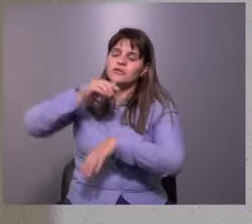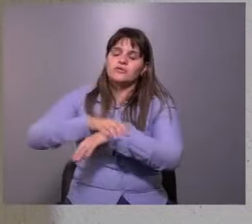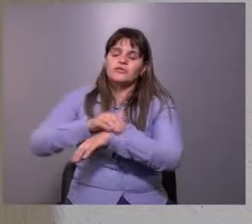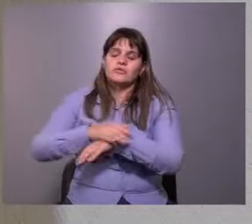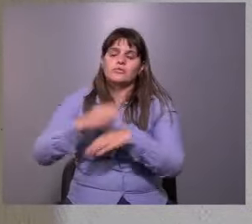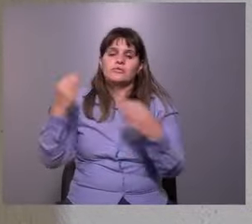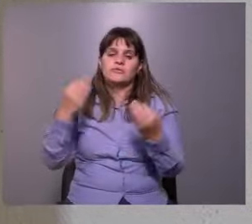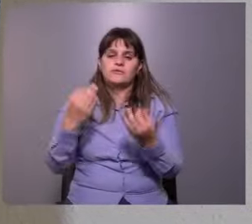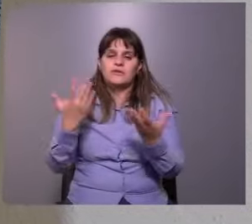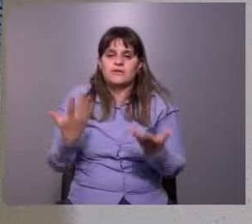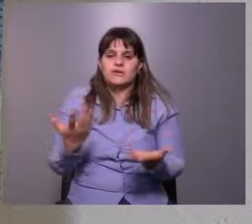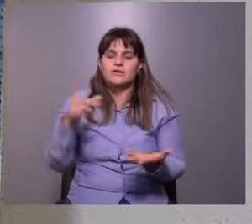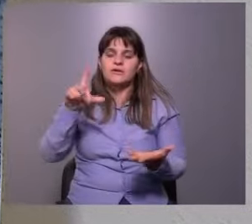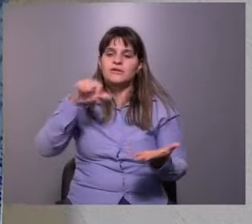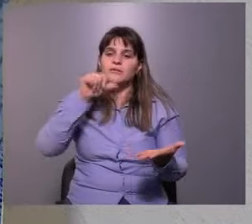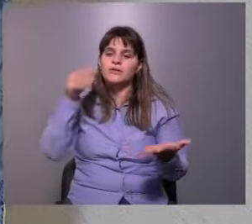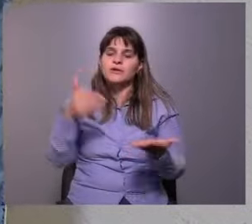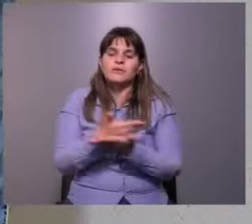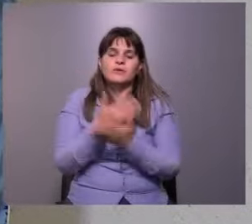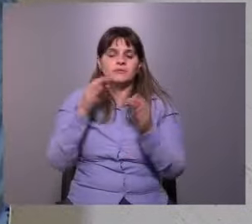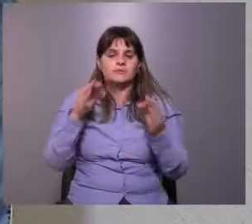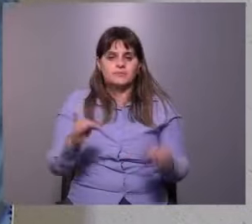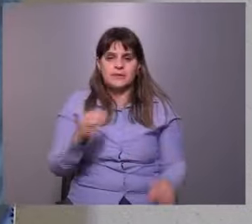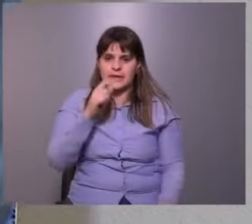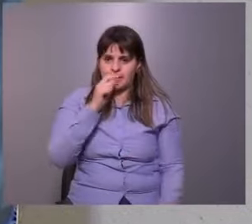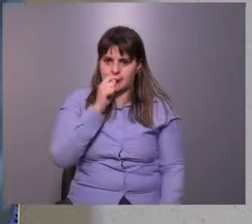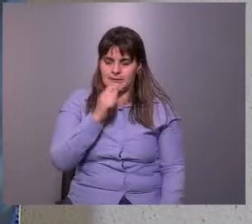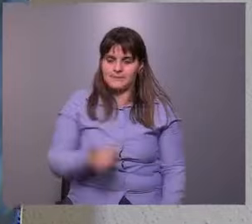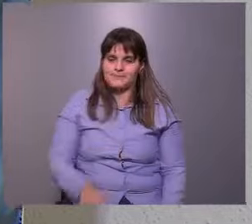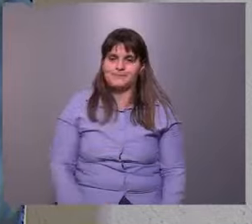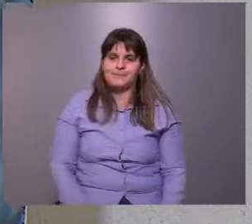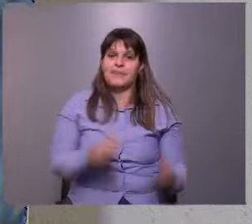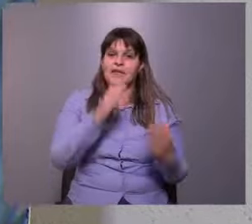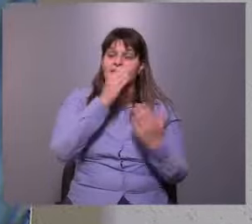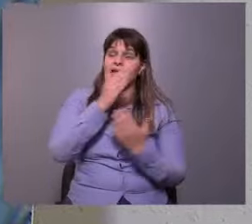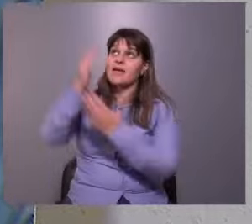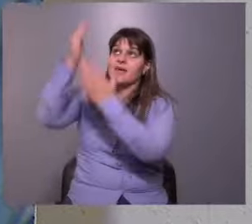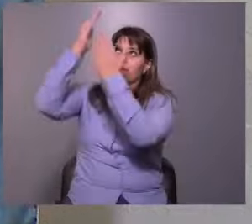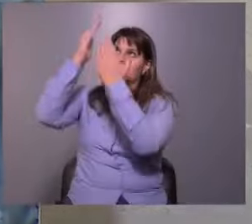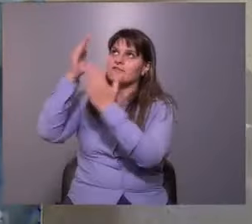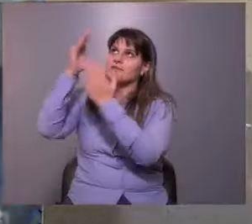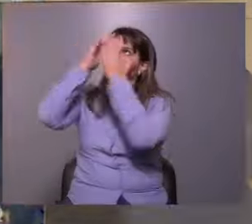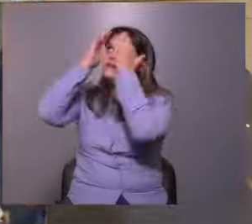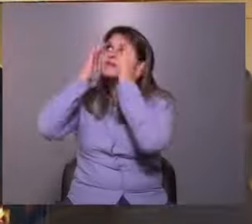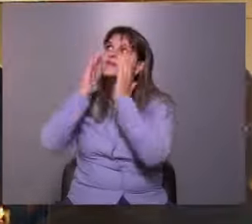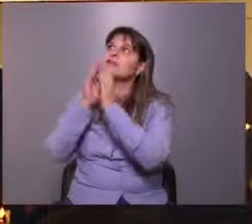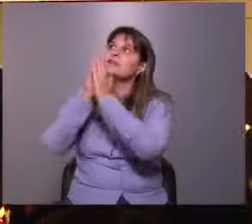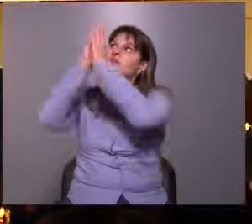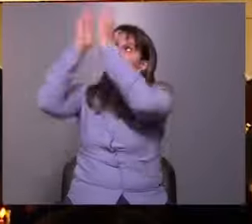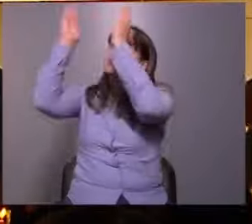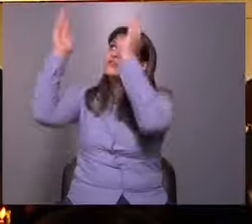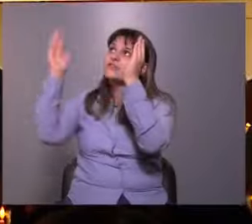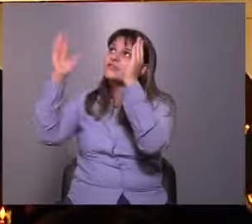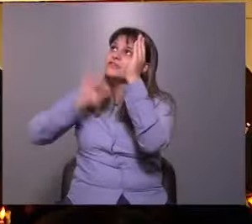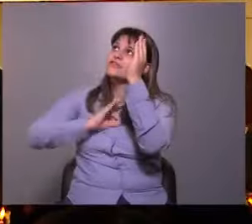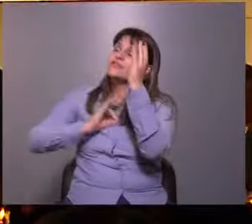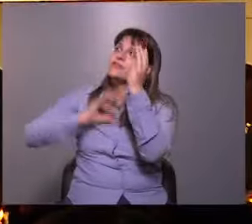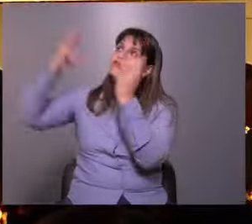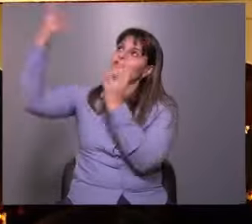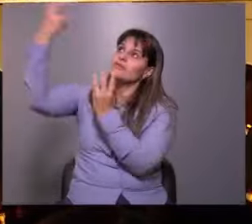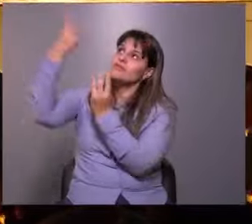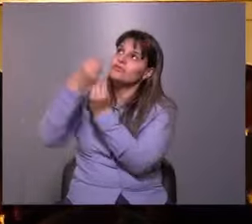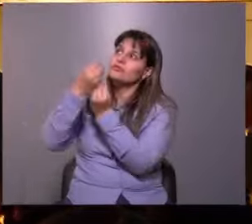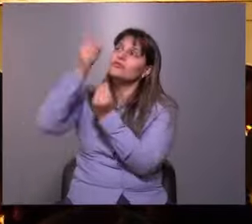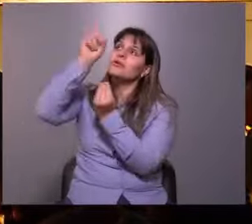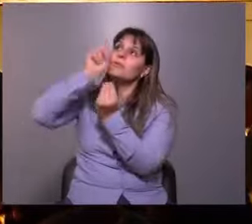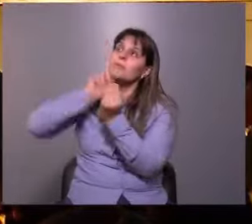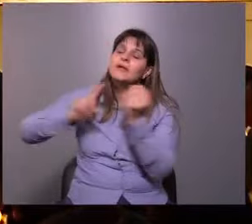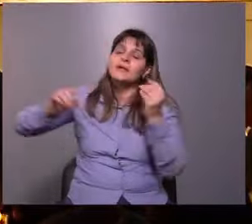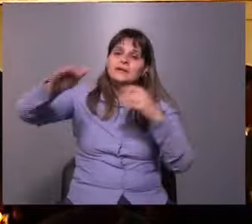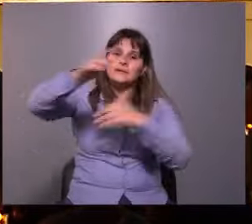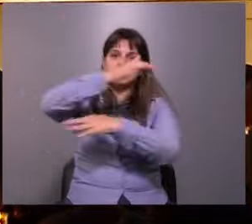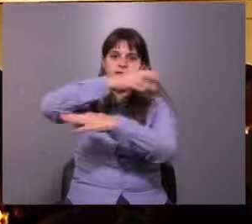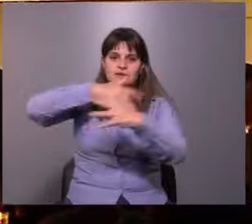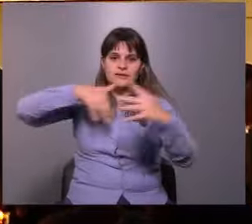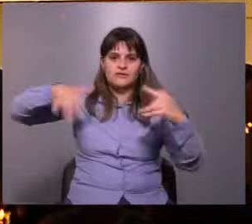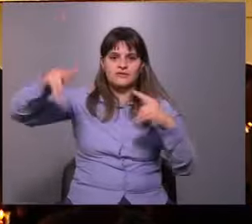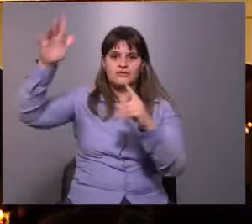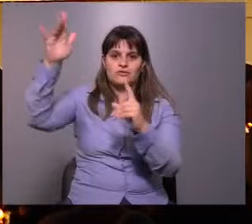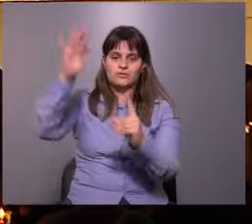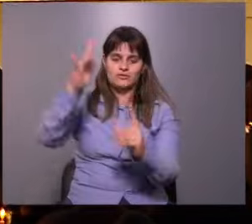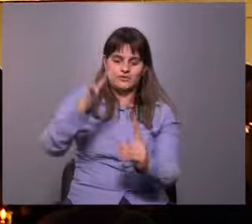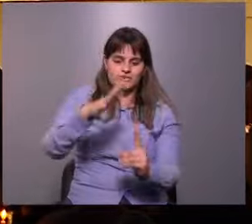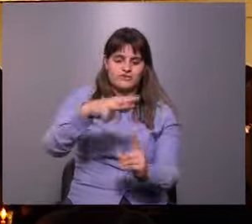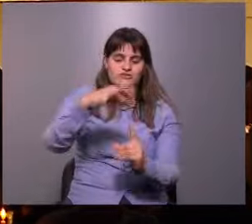Ave Maria, cheia de graça, o Senhor é convosco. Bendita sois vós entre as mulheres e bendito é o fruto do vosso